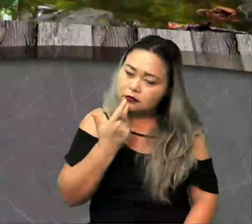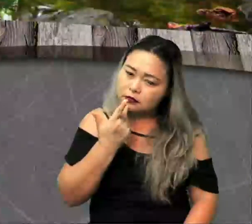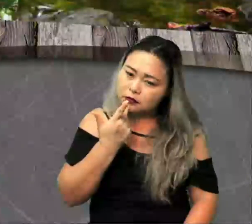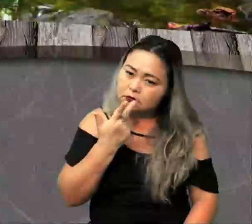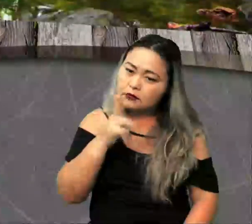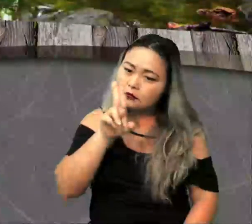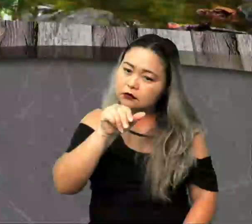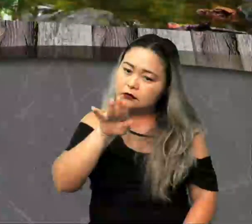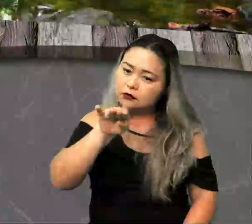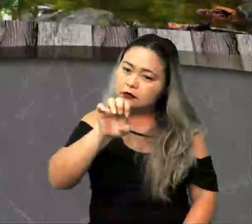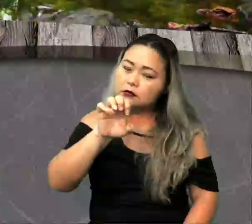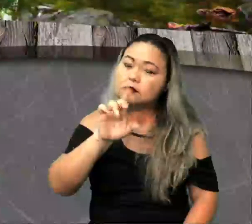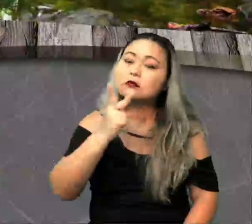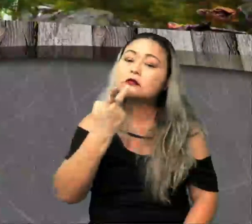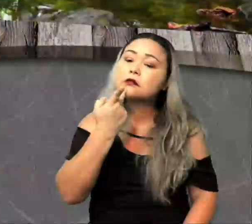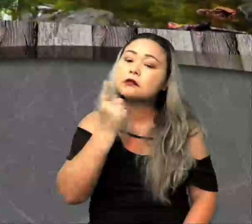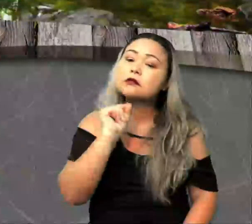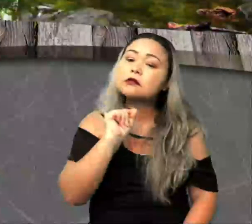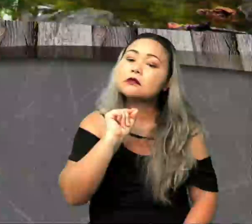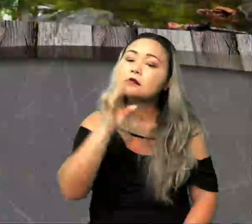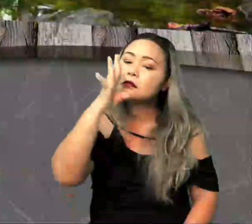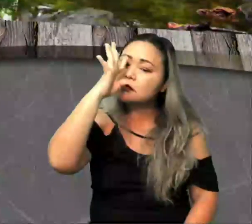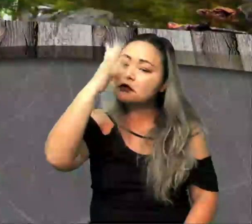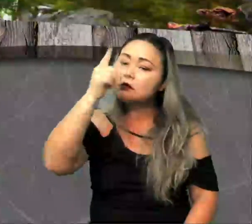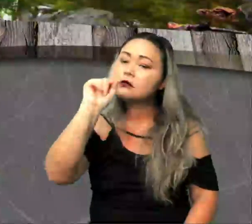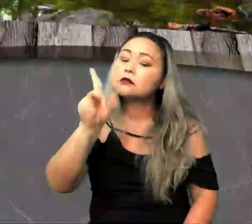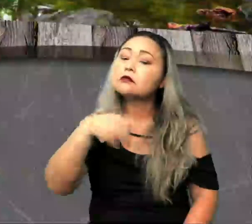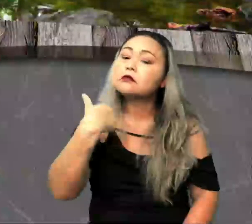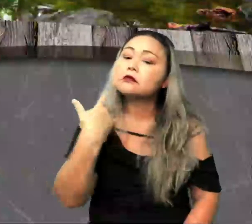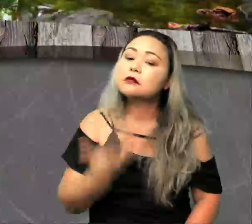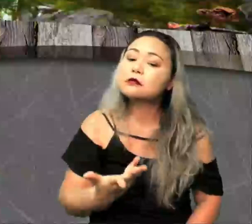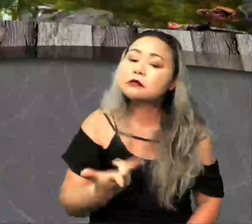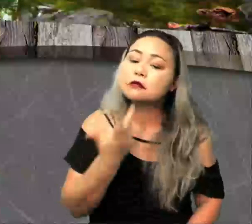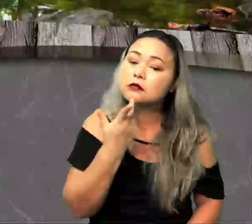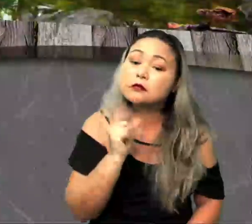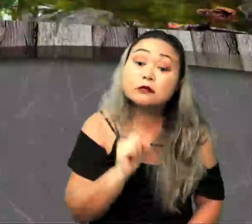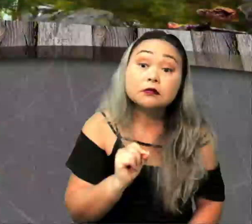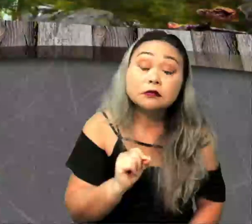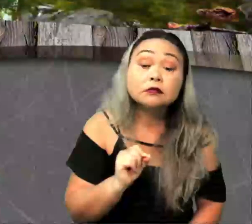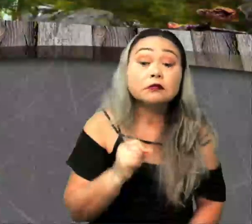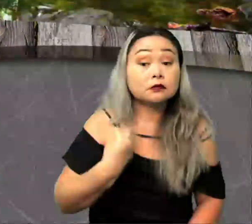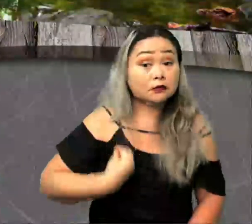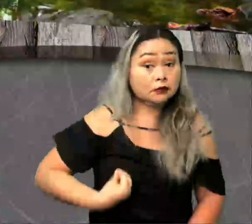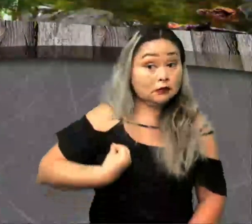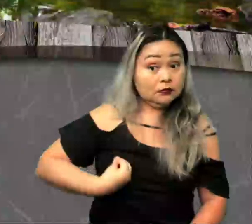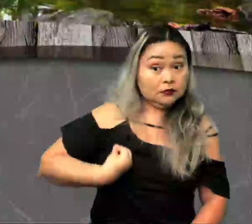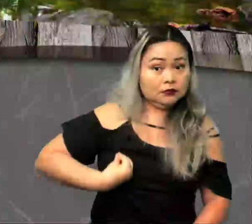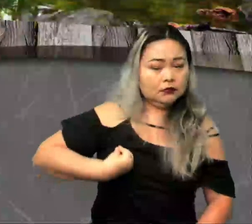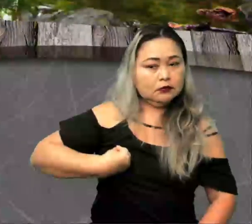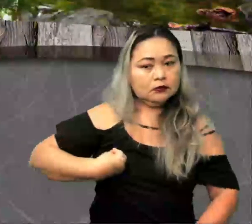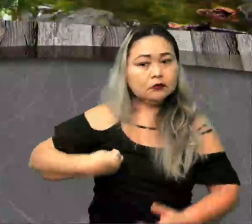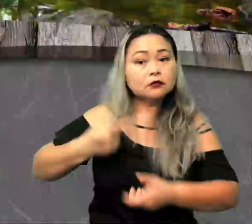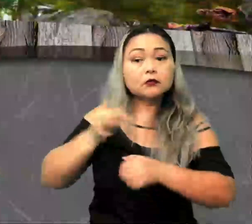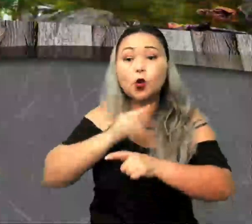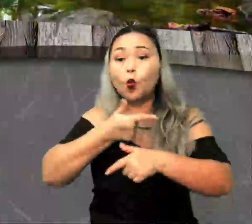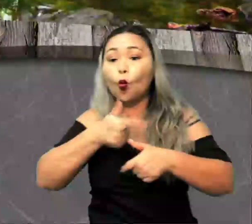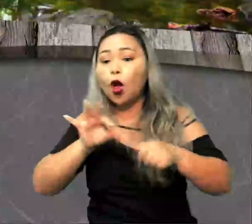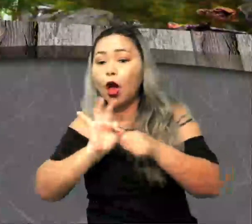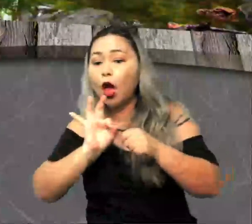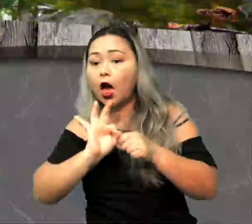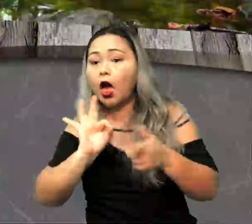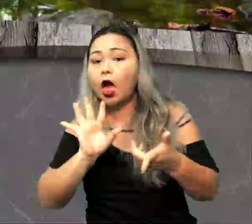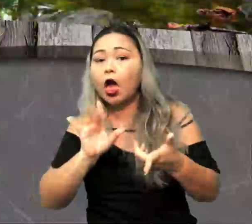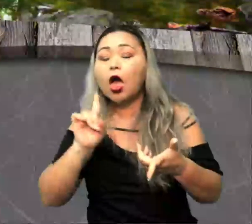a unidade, a gente falou lá sobre uma teoria em que dizia-se que a vida surgia de algo inanimado?